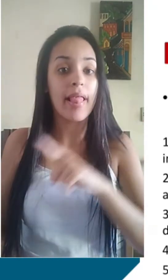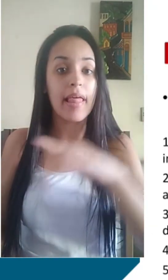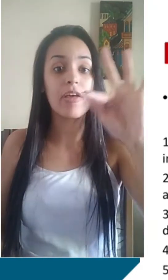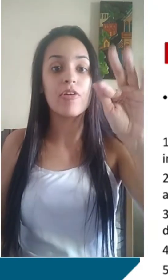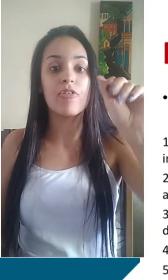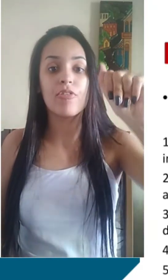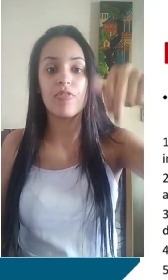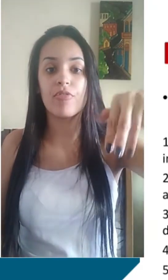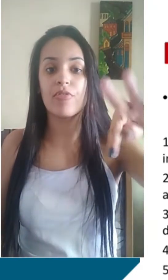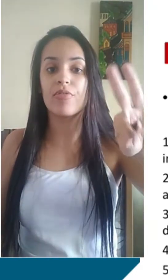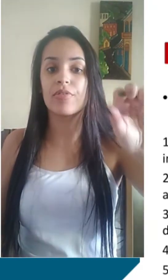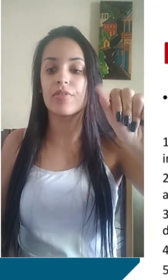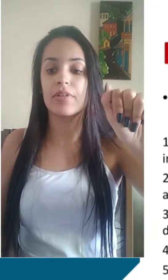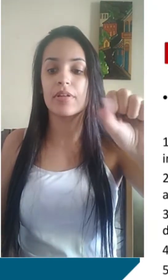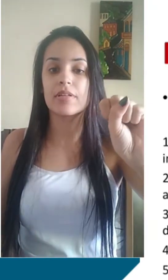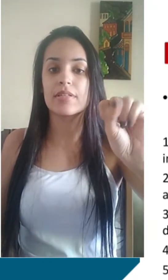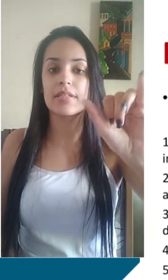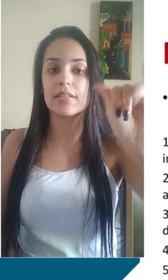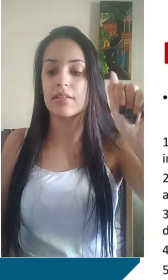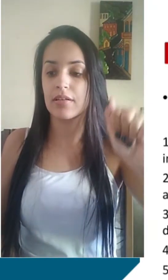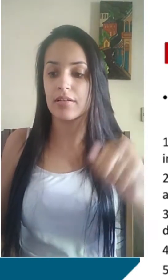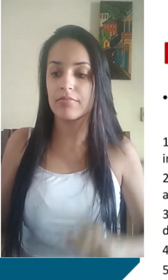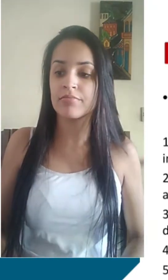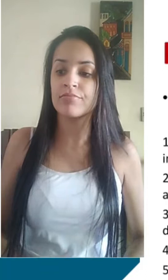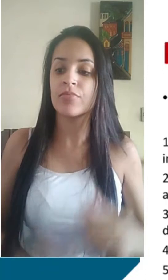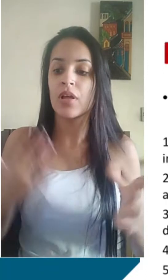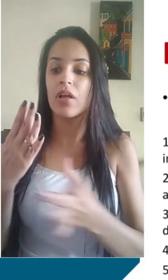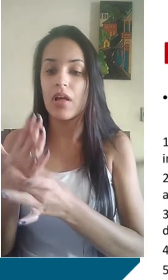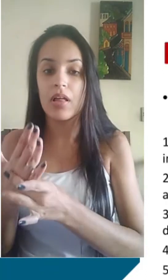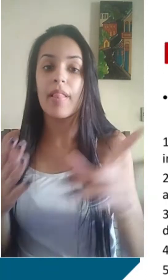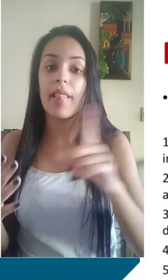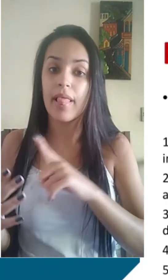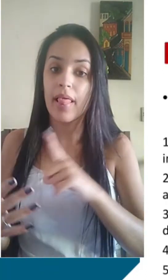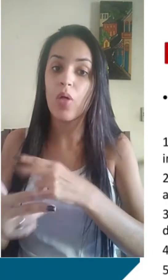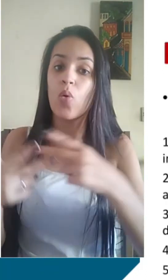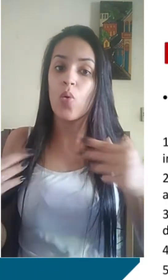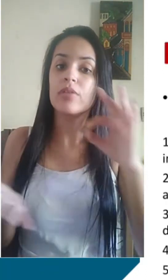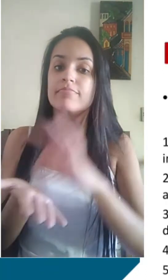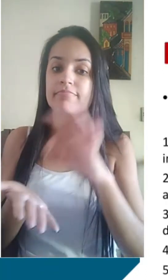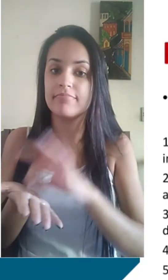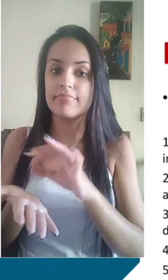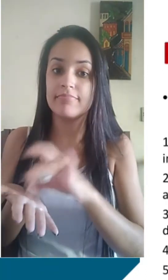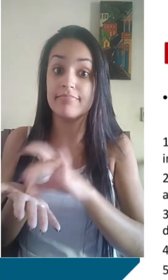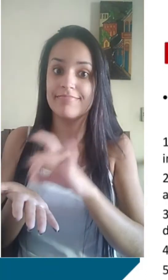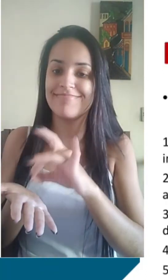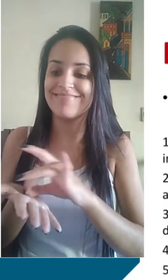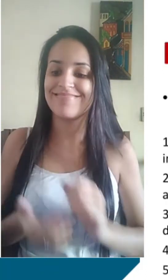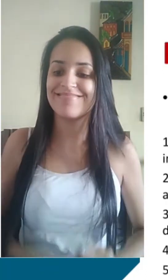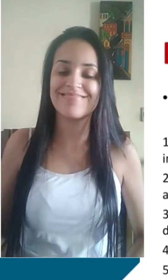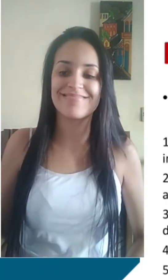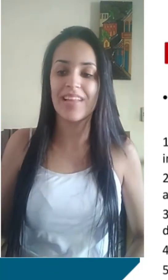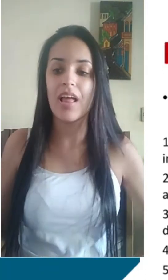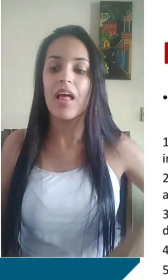No romantismo, temos a fantasia. Já no realismo, fatos observáveis.